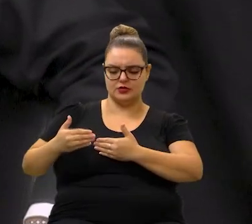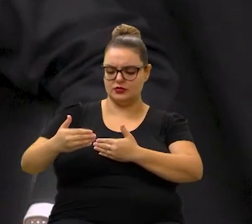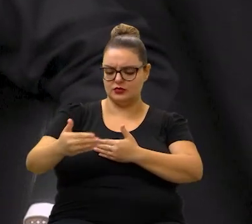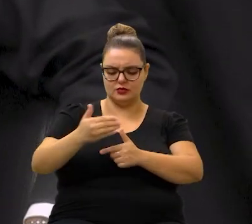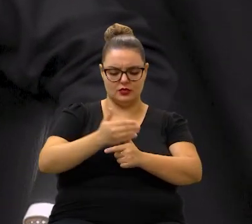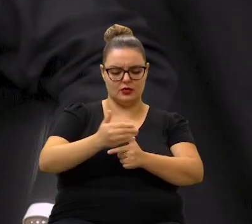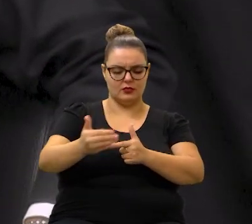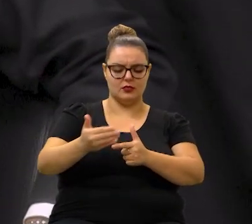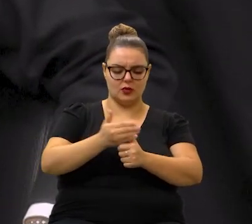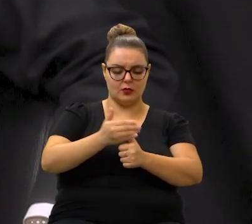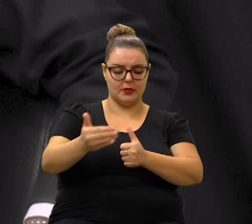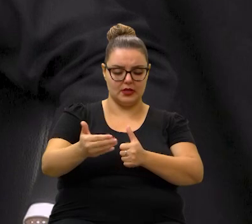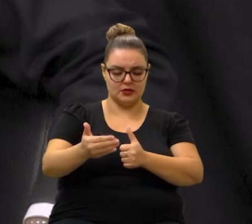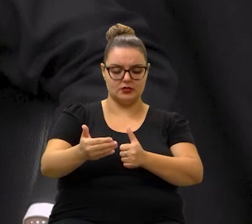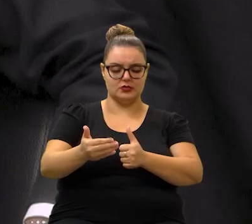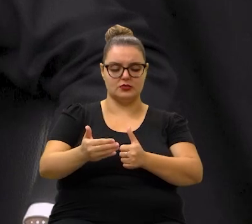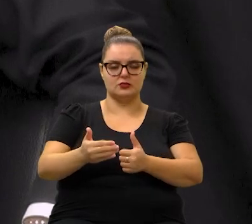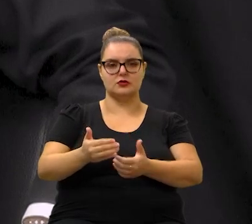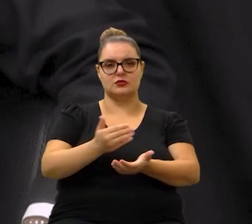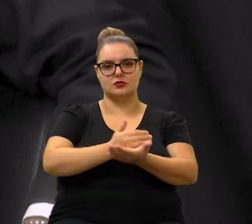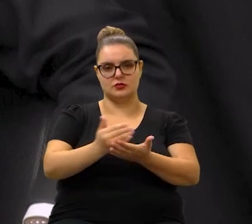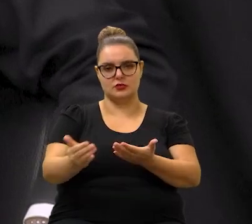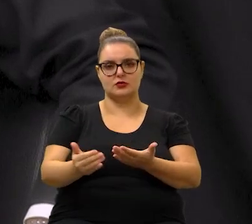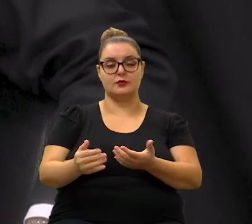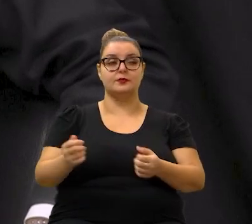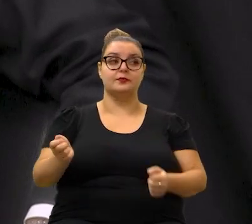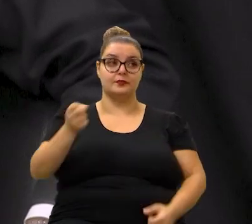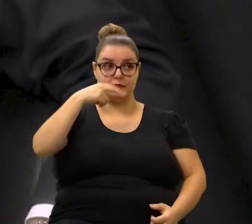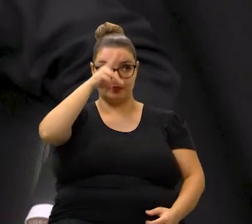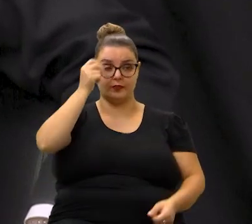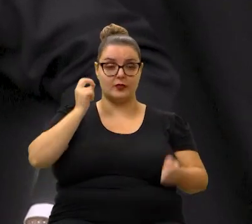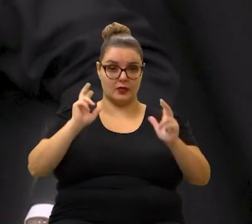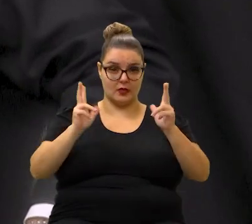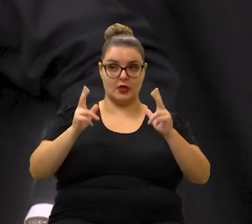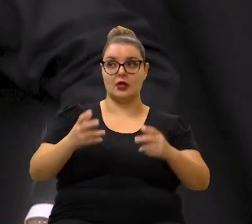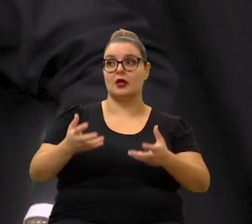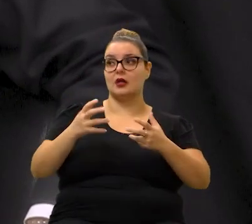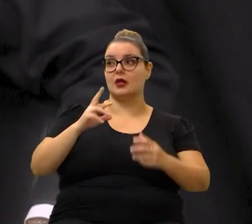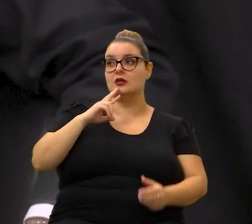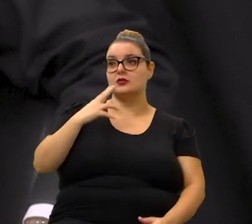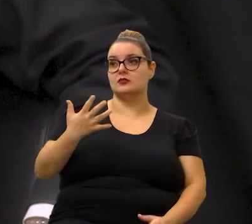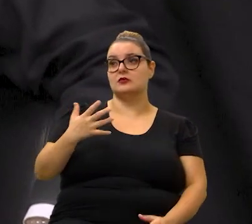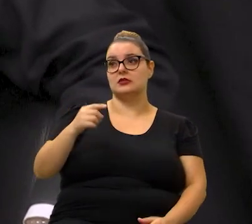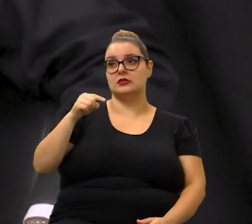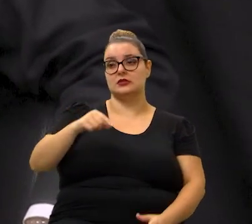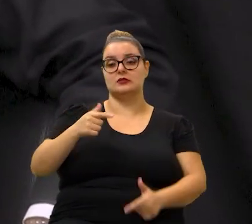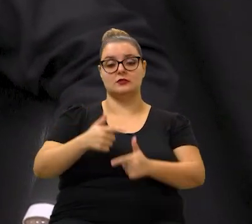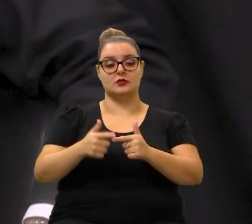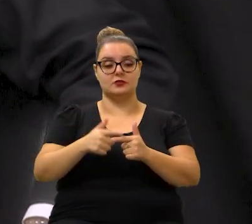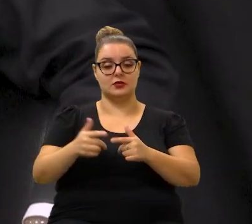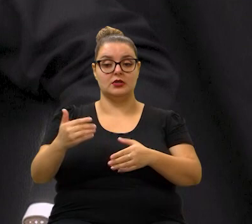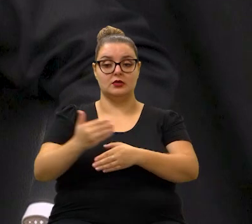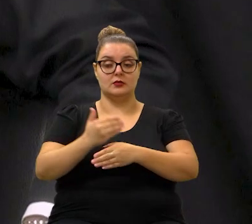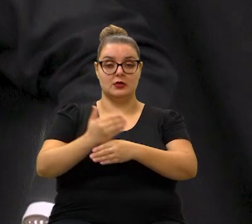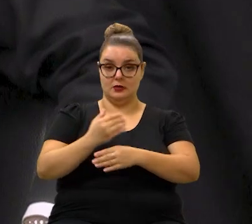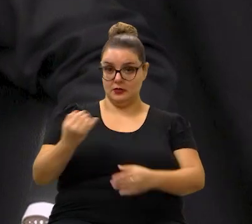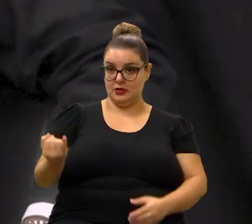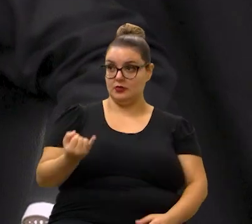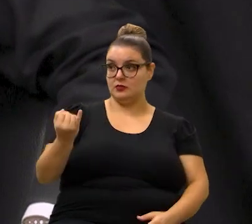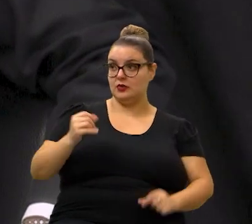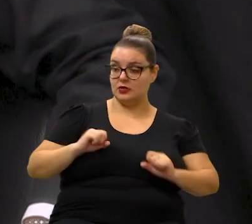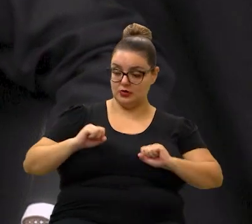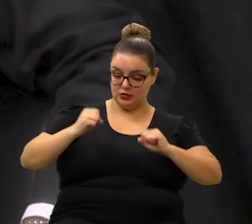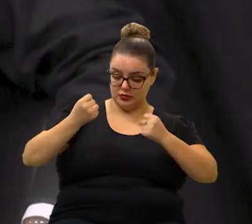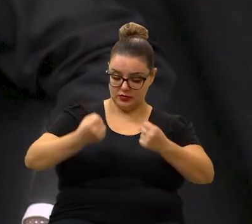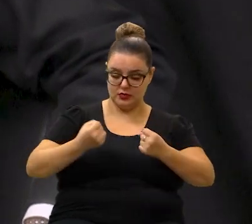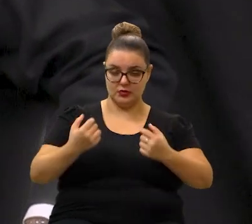do mandato e que o prefeito também está muito atento quer resolver essa situação Então vai ser também uma obra importante que nós estamos